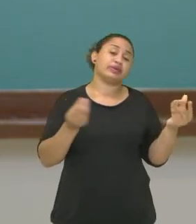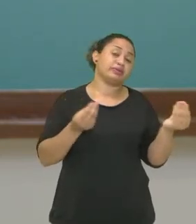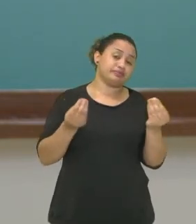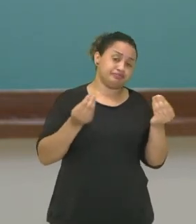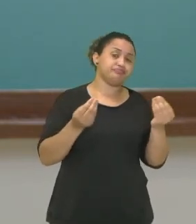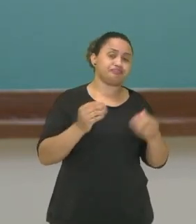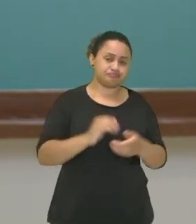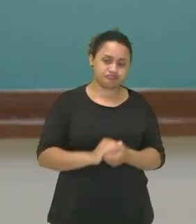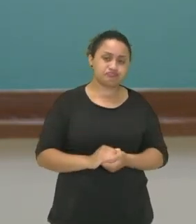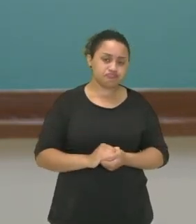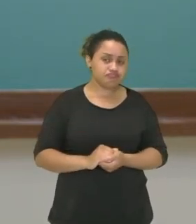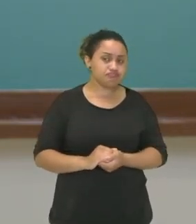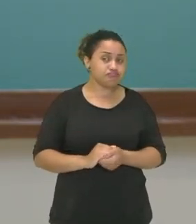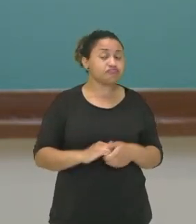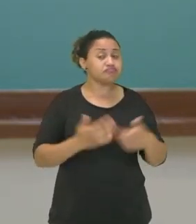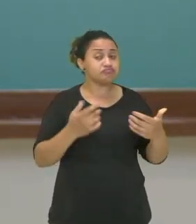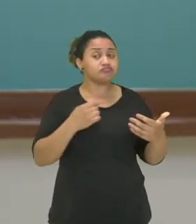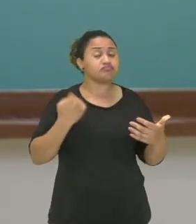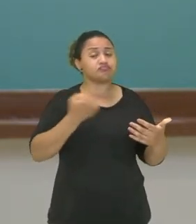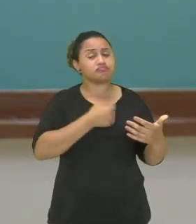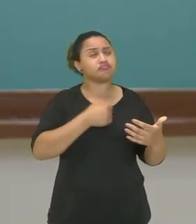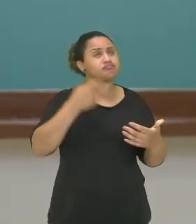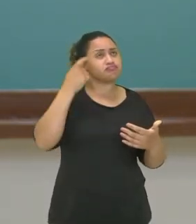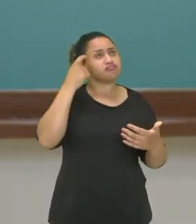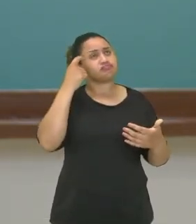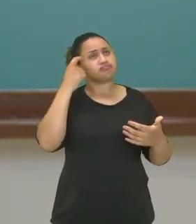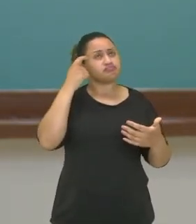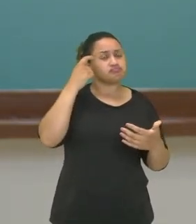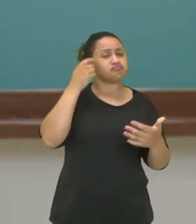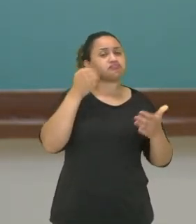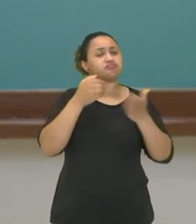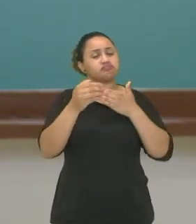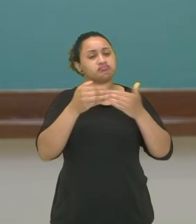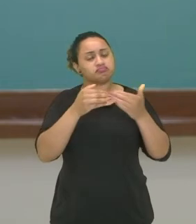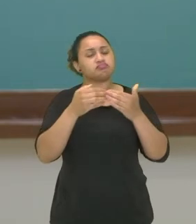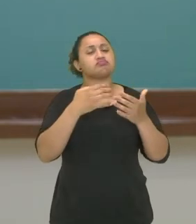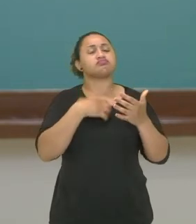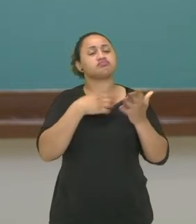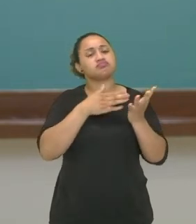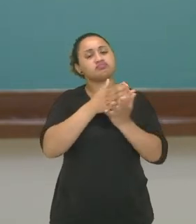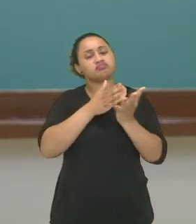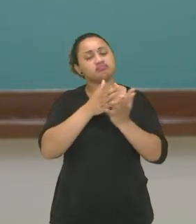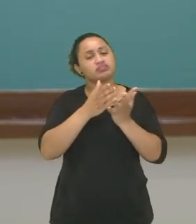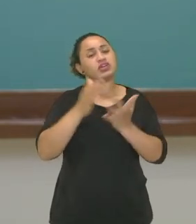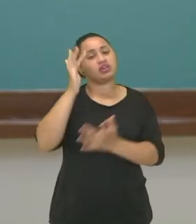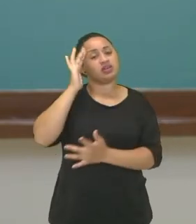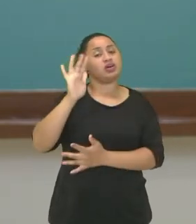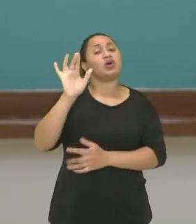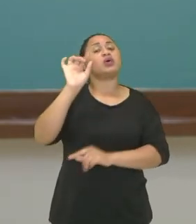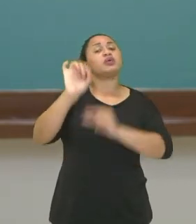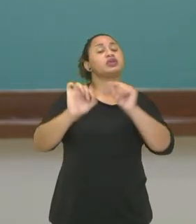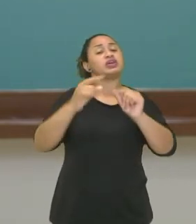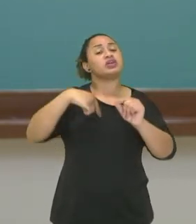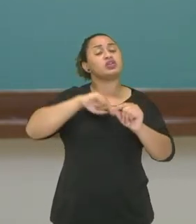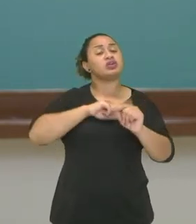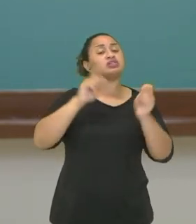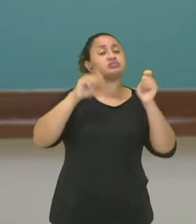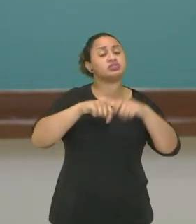e racionalistas? Nós vamos nos perguntar, independente dessa corrente filosófica, em que podemos confiar? Na